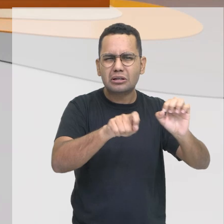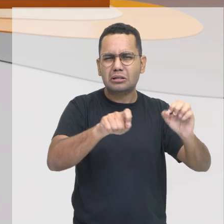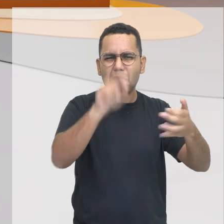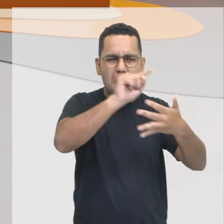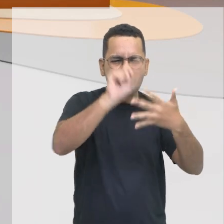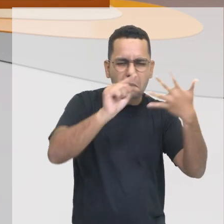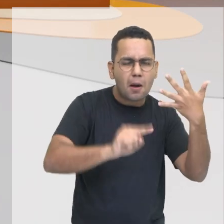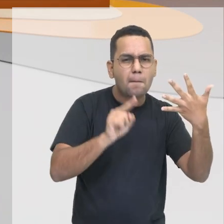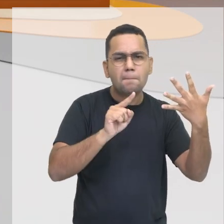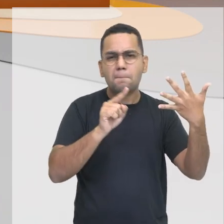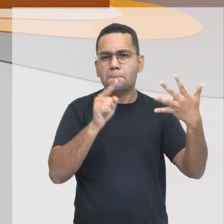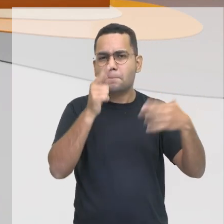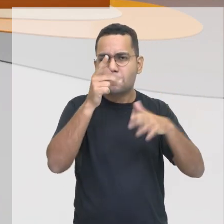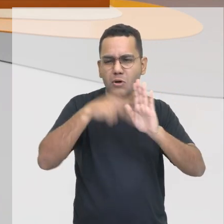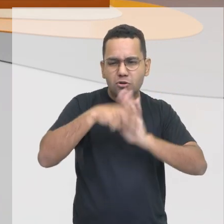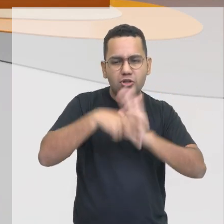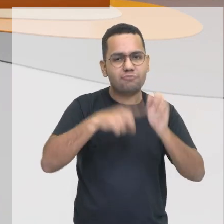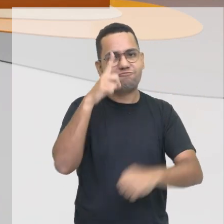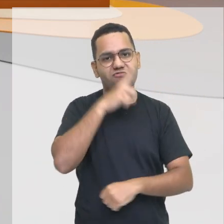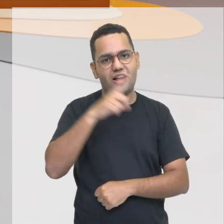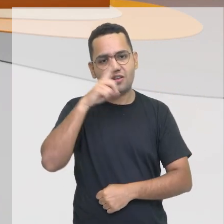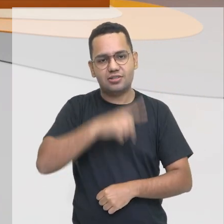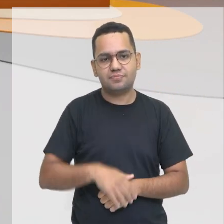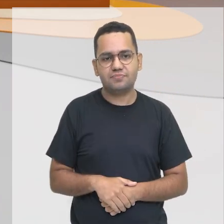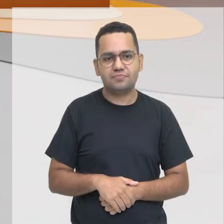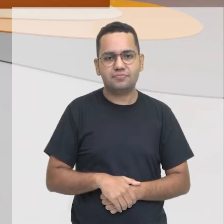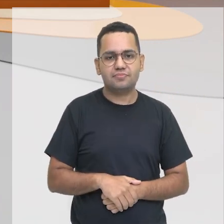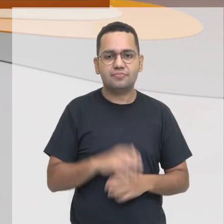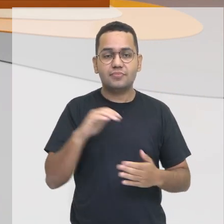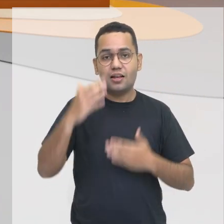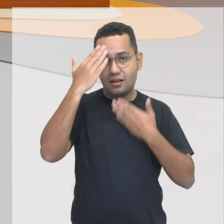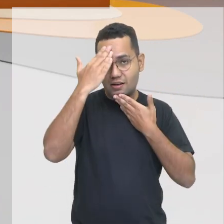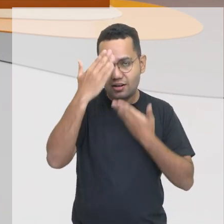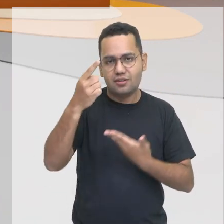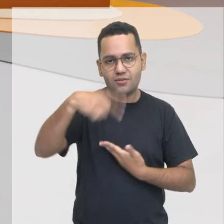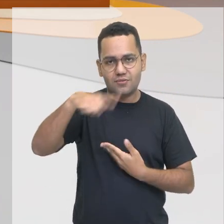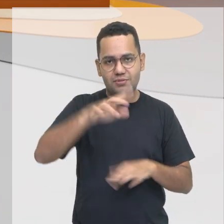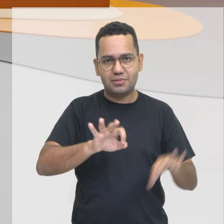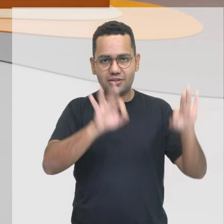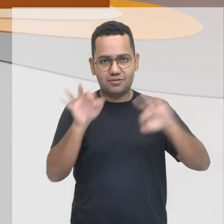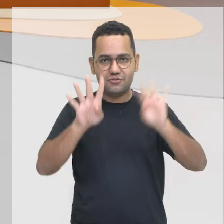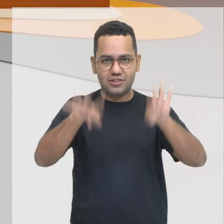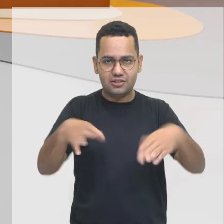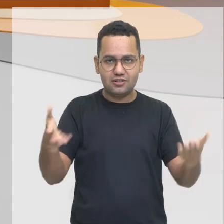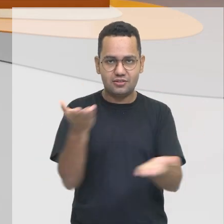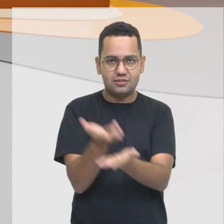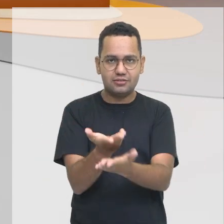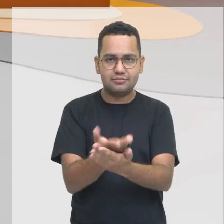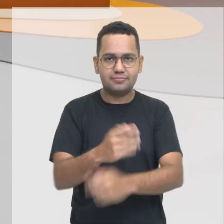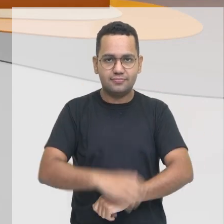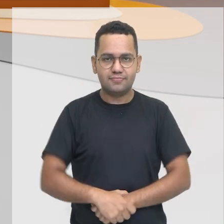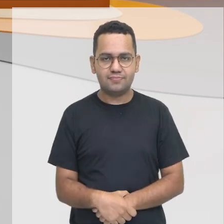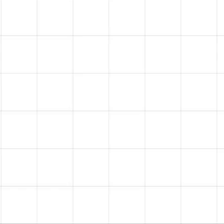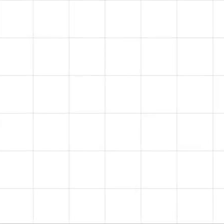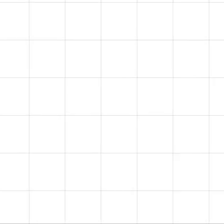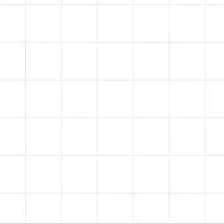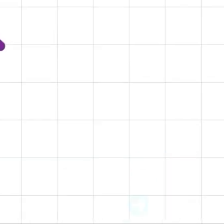fracassando justamente por isso. Beleza, galera? Eu quero agradecer muito a atenção de vocês e a gente vai encerrando a aula por aqui.